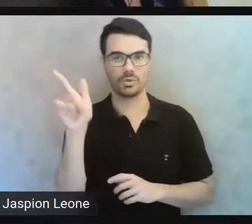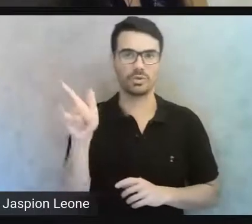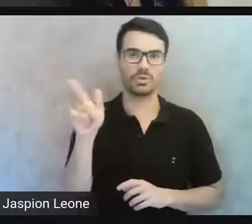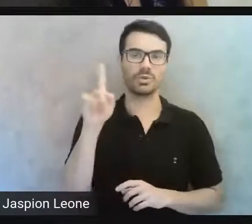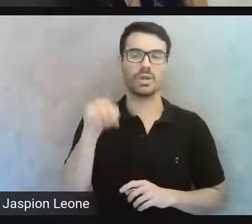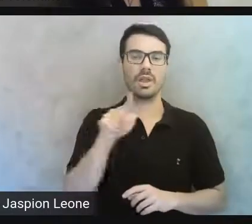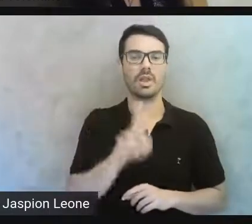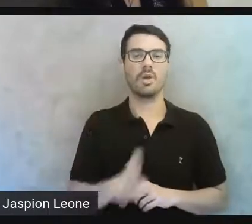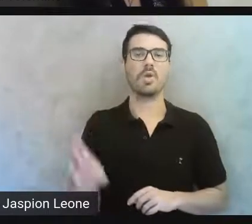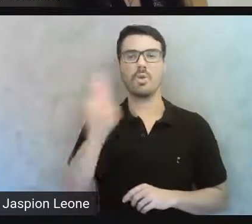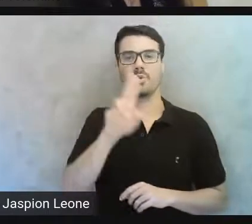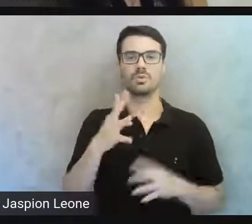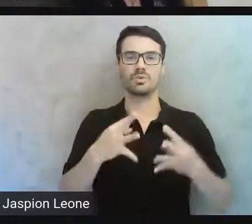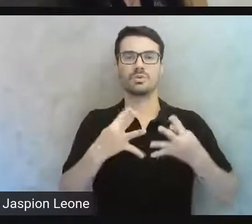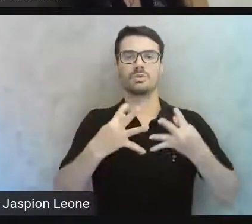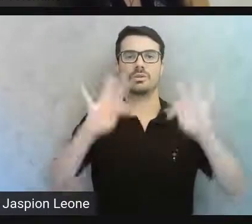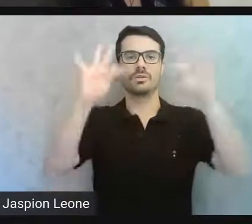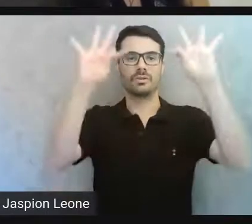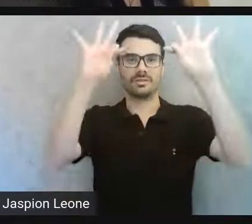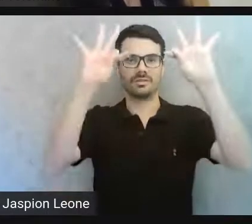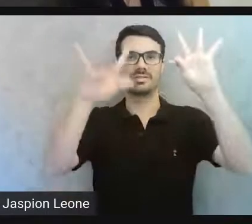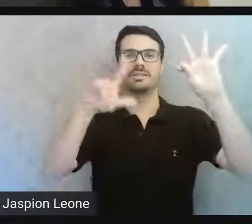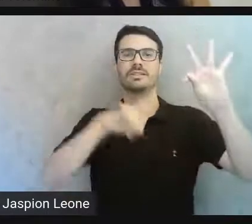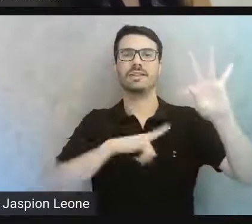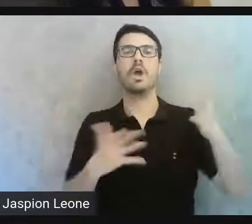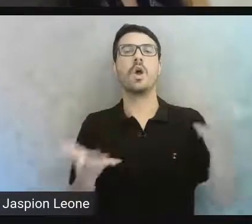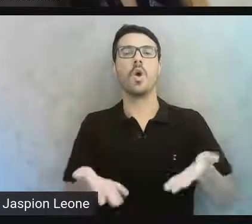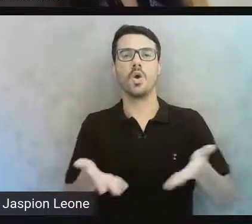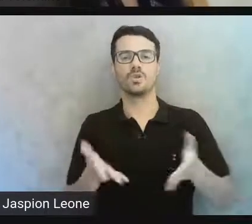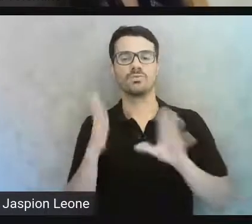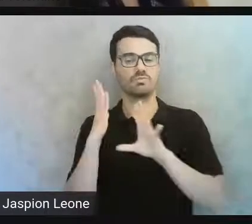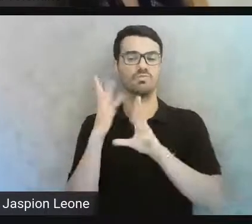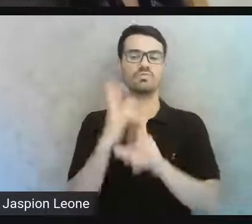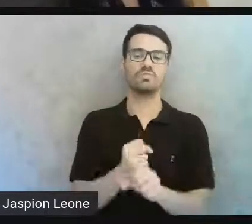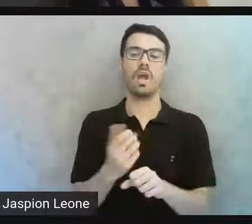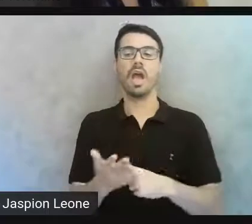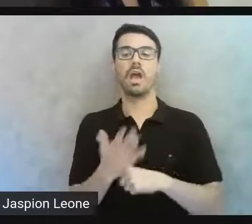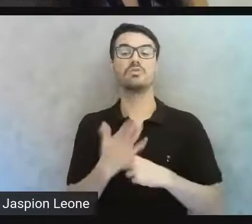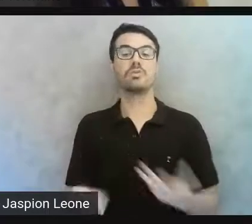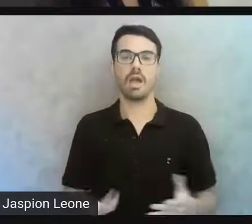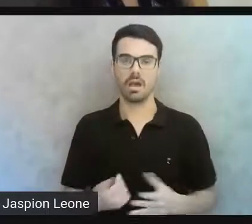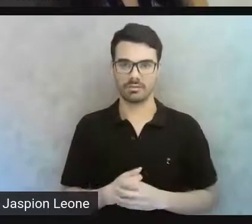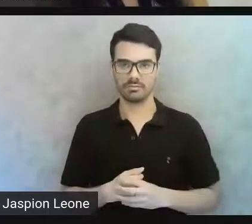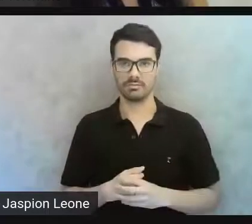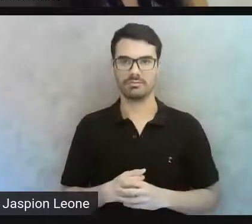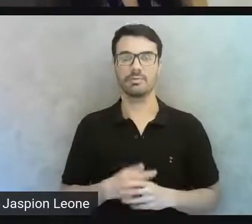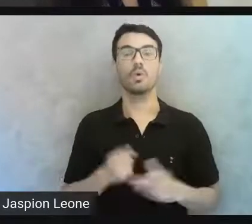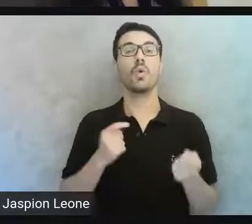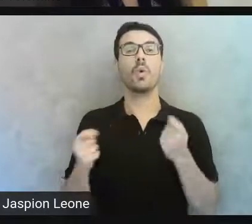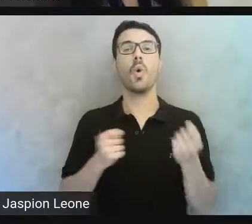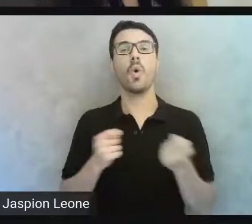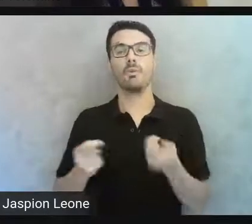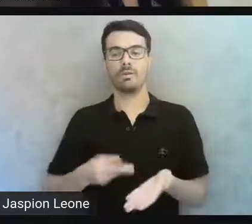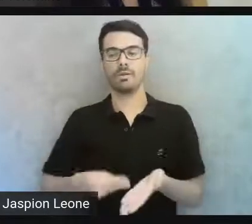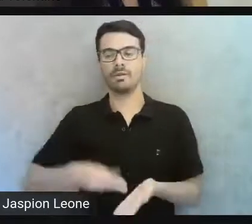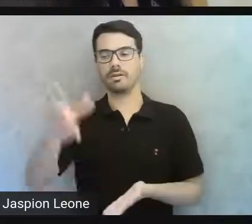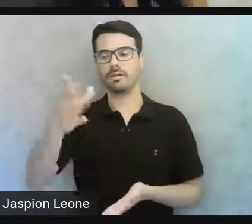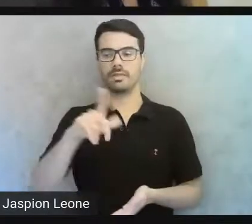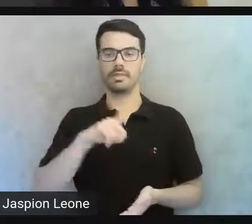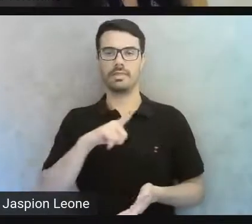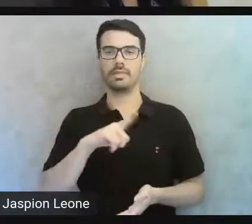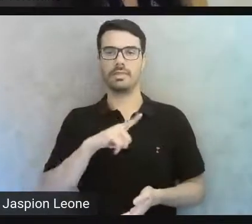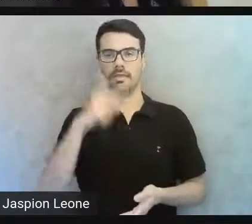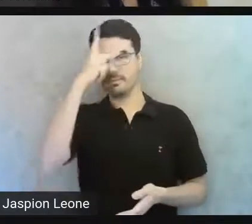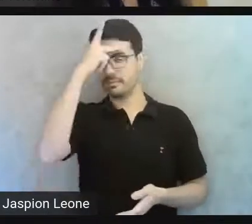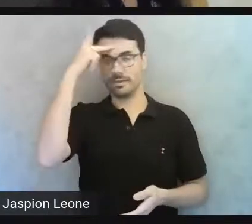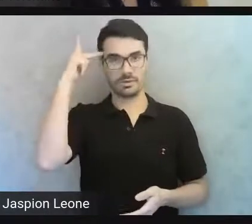da tecnologia, né? O que a gente tem de ferramentas para, de fato, efetivar esse controle de gastos, né? Então, tem pessoas